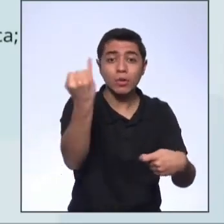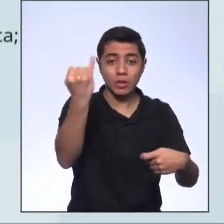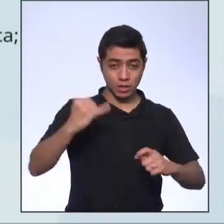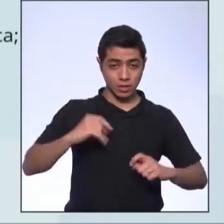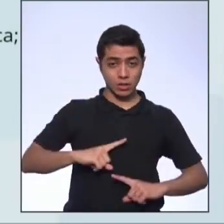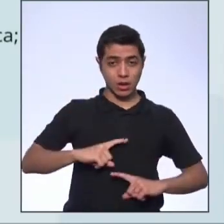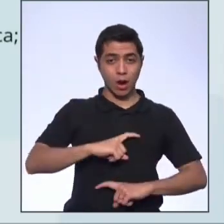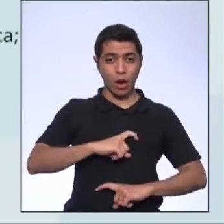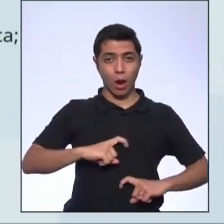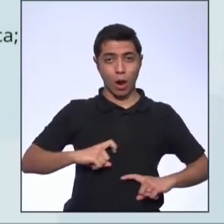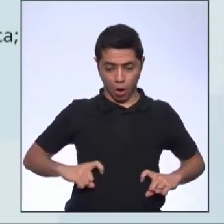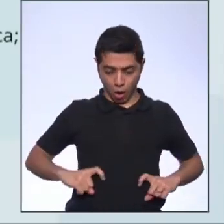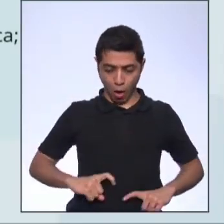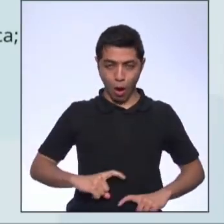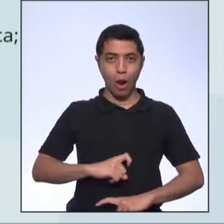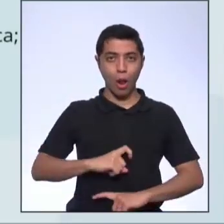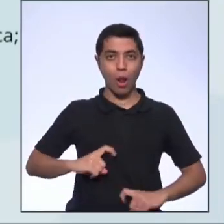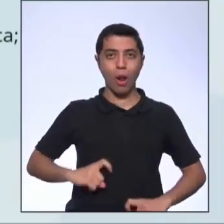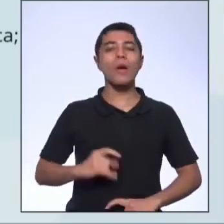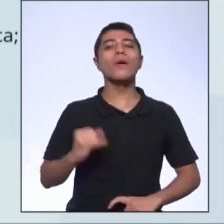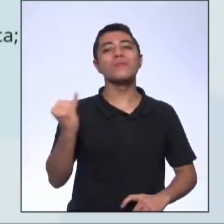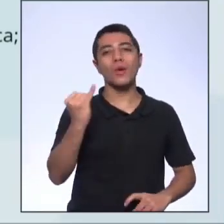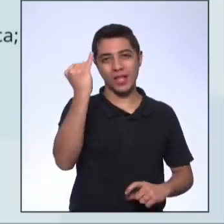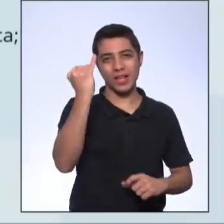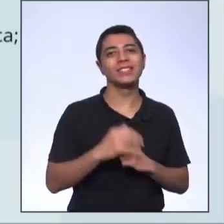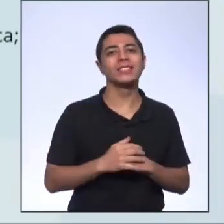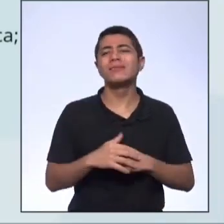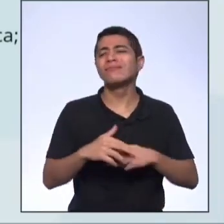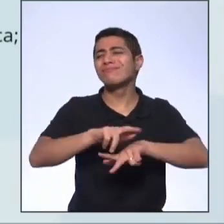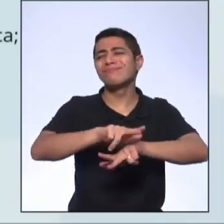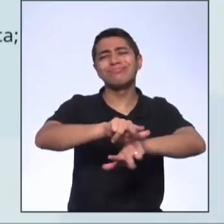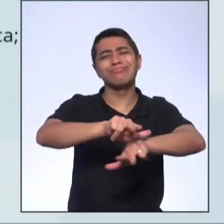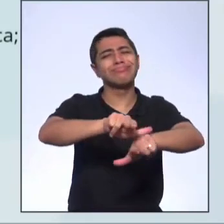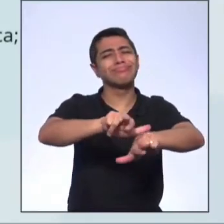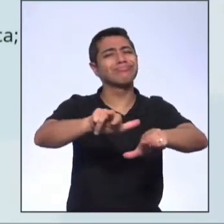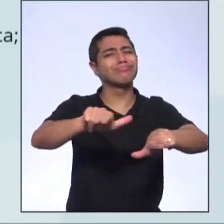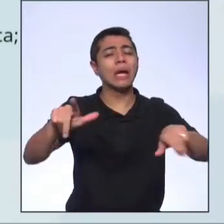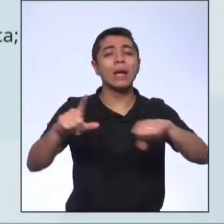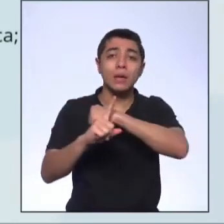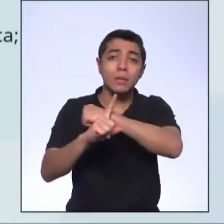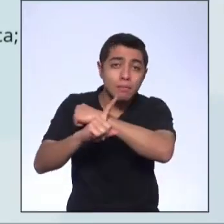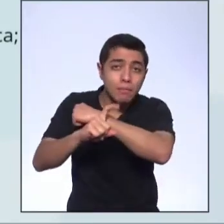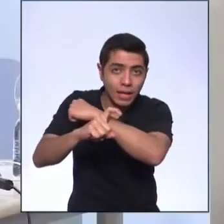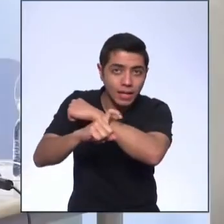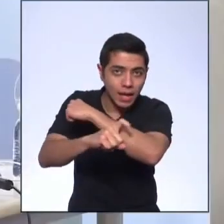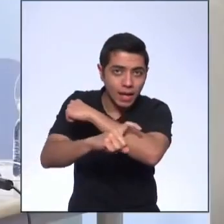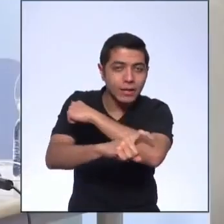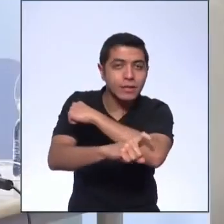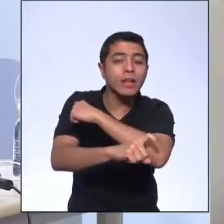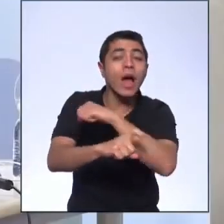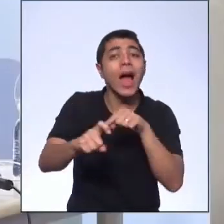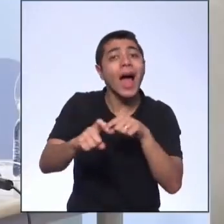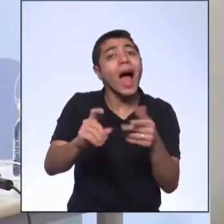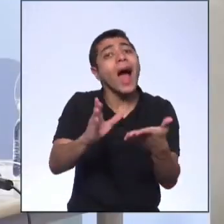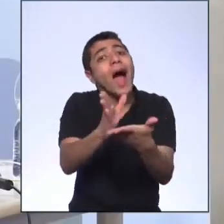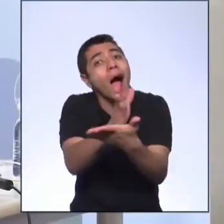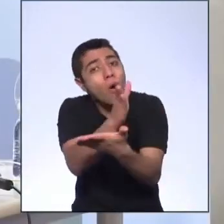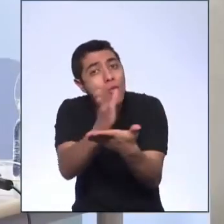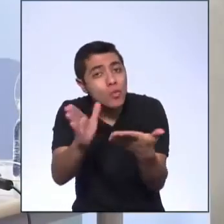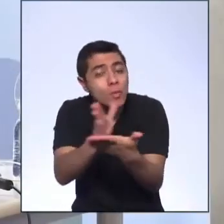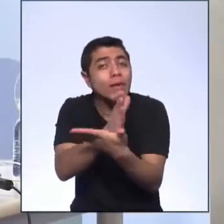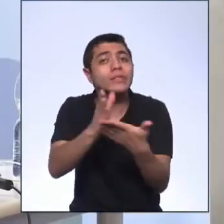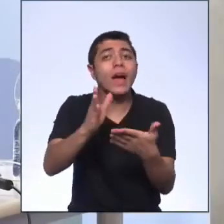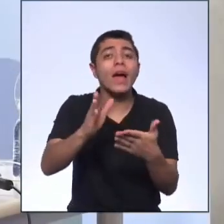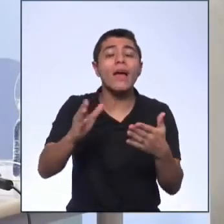então, conseguir fixar esse nitrogênio. Então, existe aí uma relação também de parasitismo, né? Então, algumas que vão causar